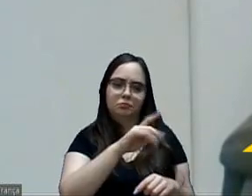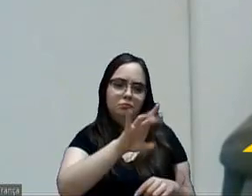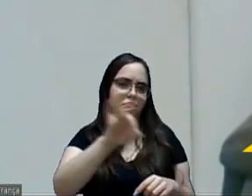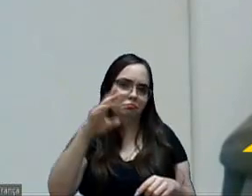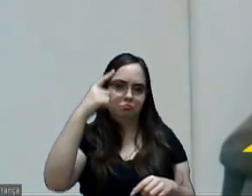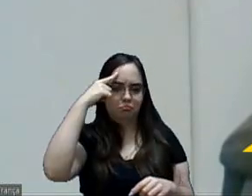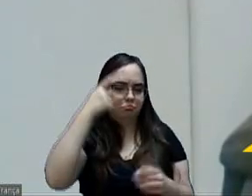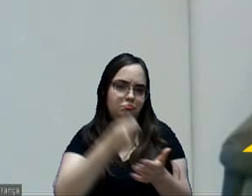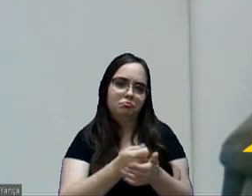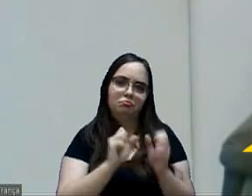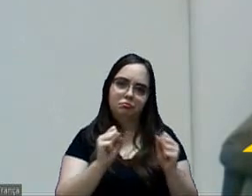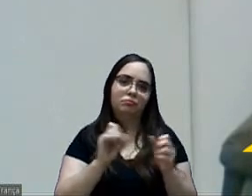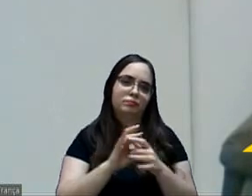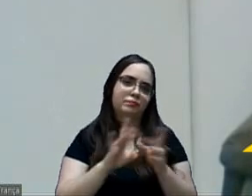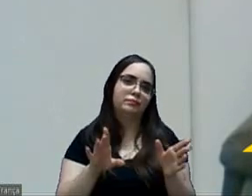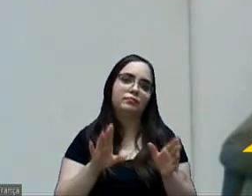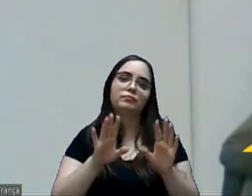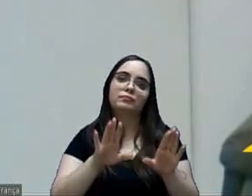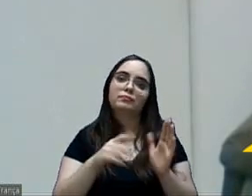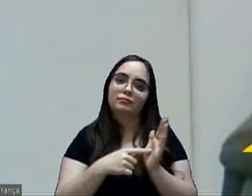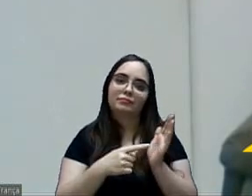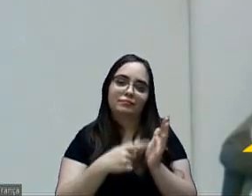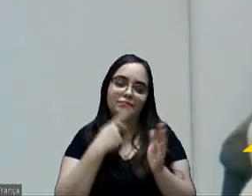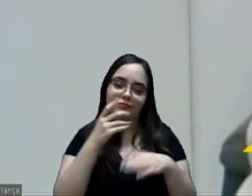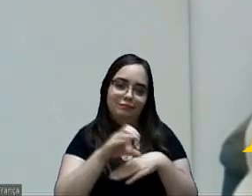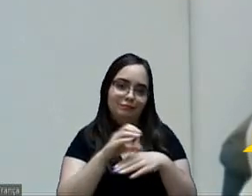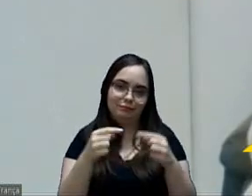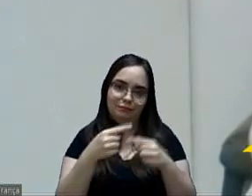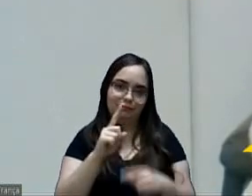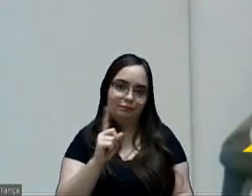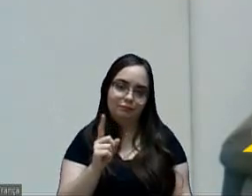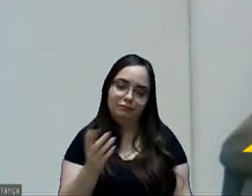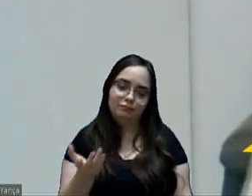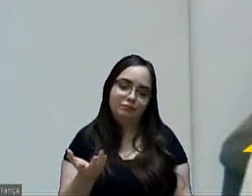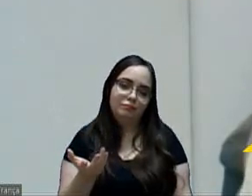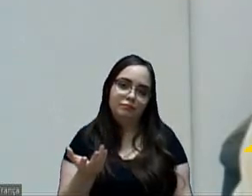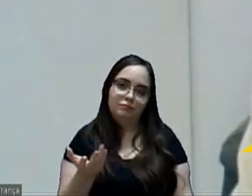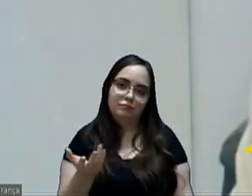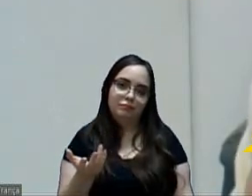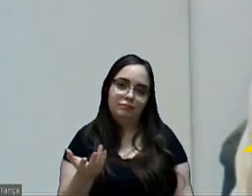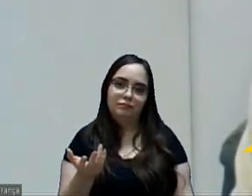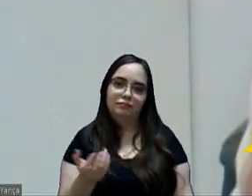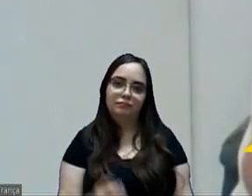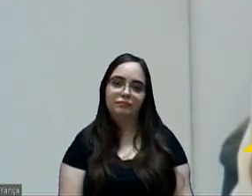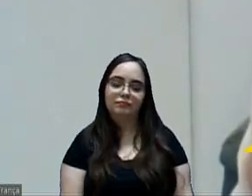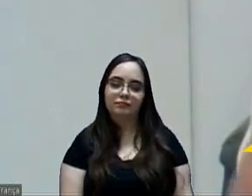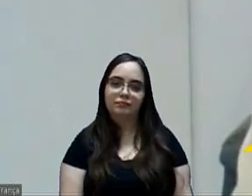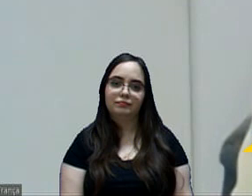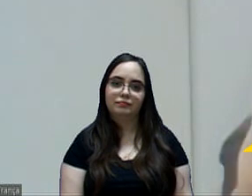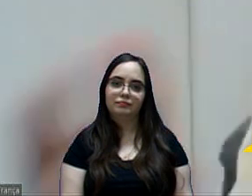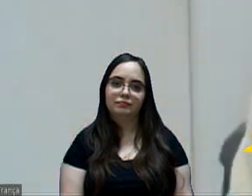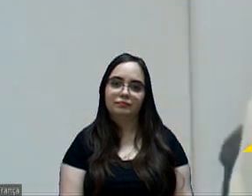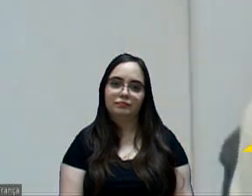ou contra. Mas dizer que essa emenda é inconstitucional, só sendo parecer...